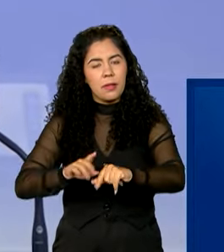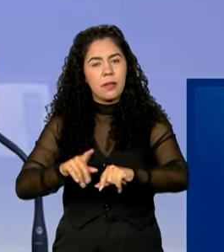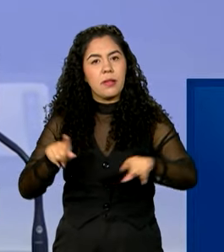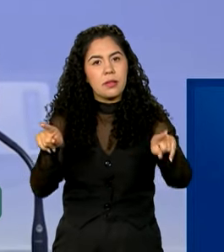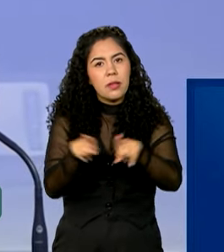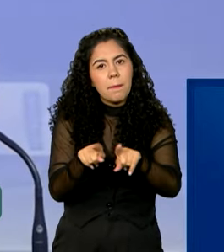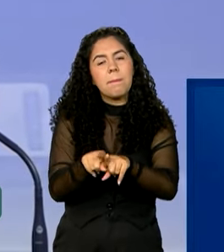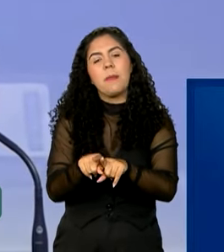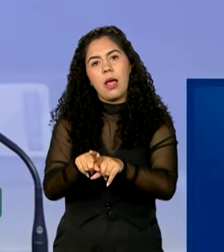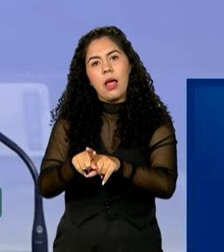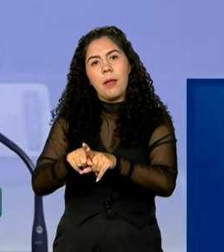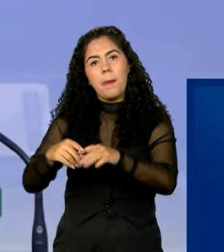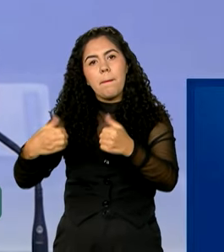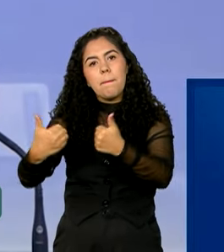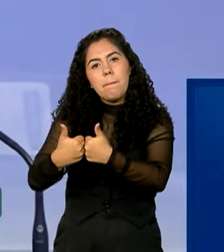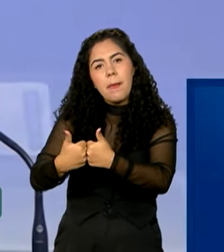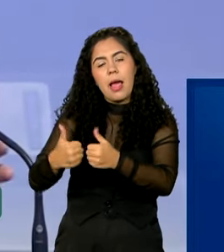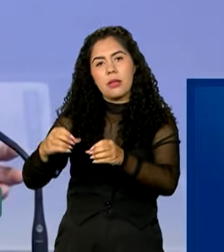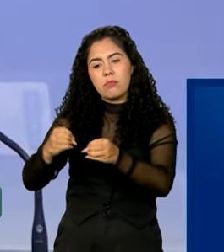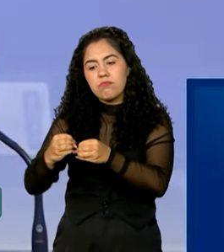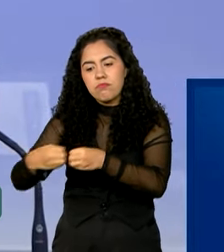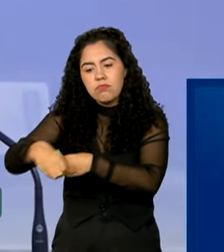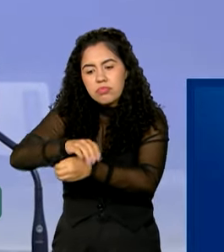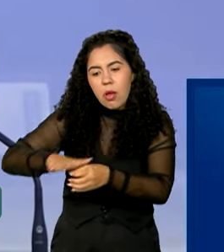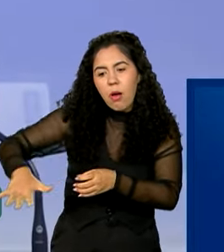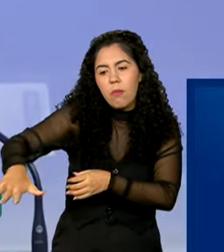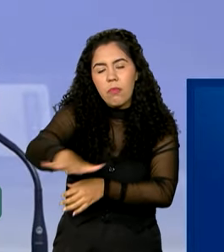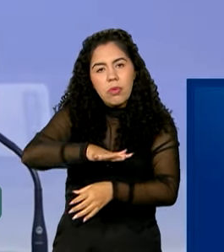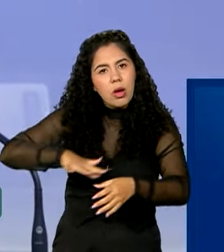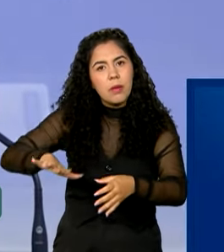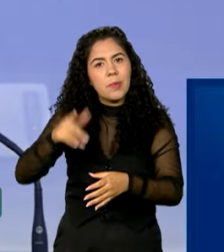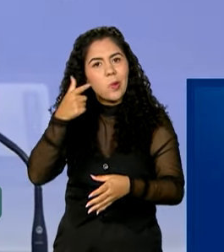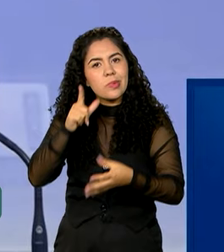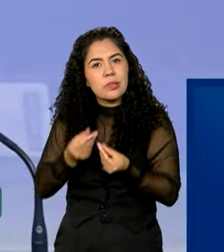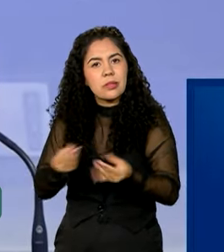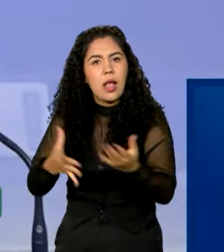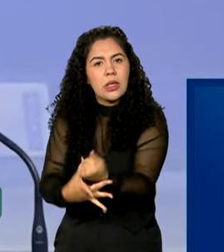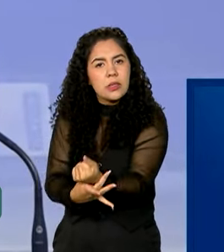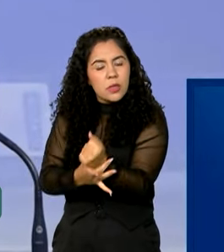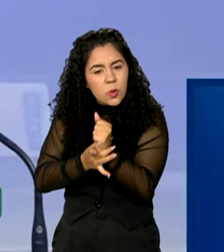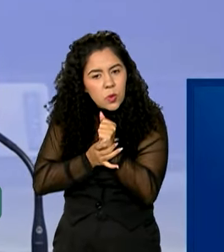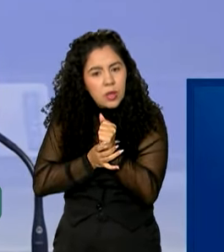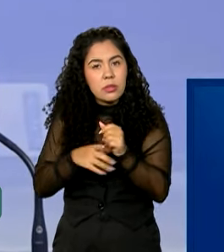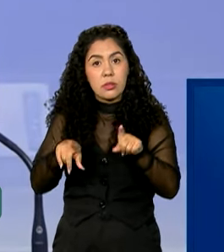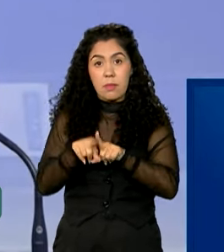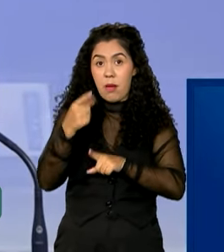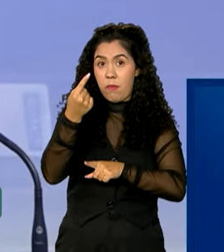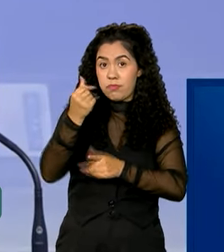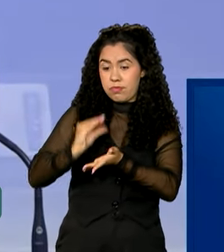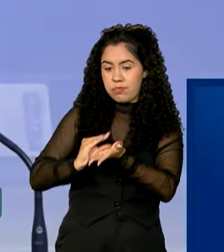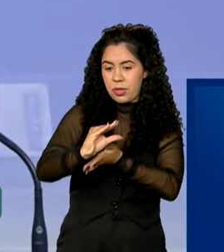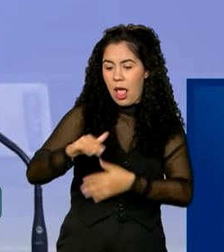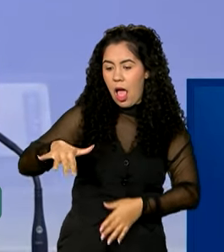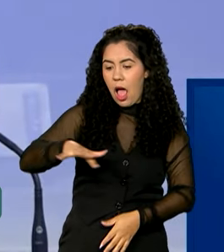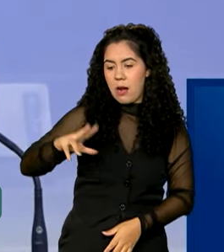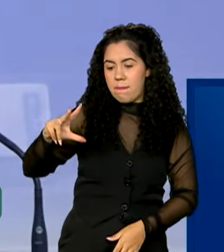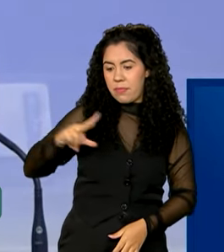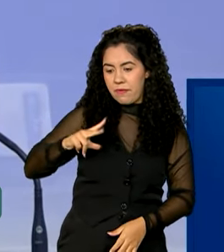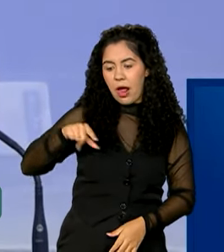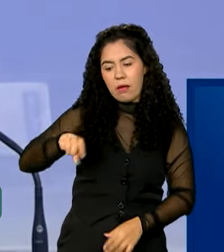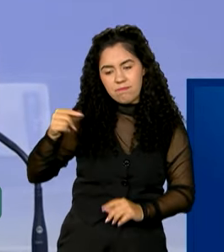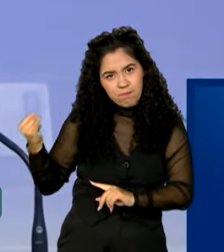das nossas comunidades, mostrando que o investimento privado ele